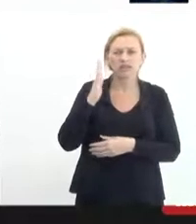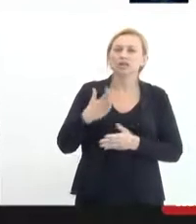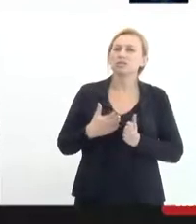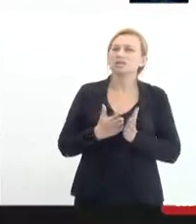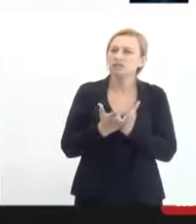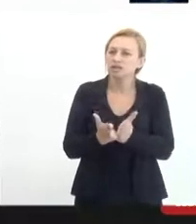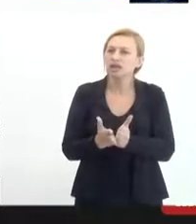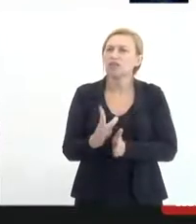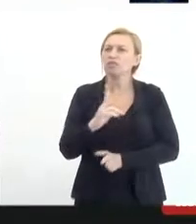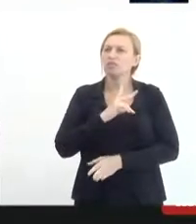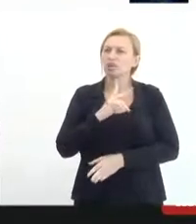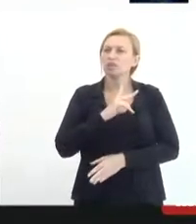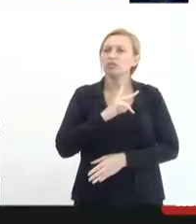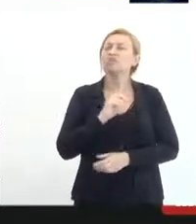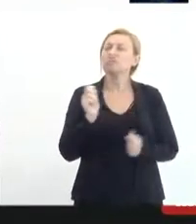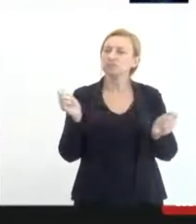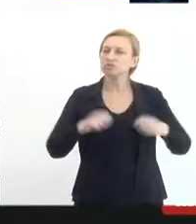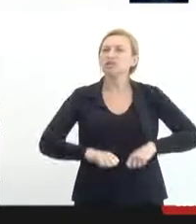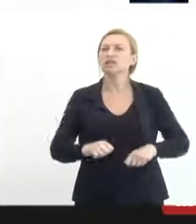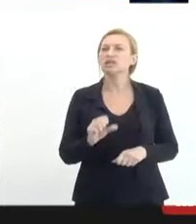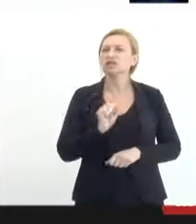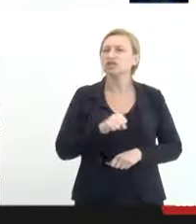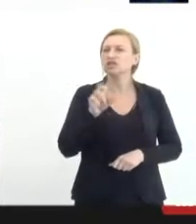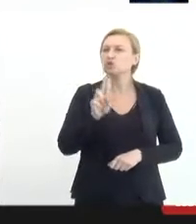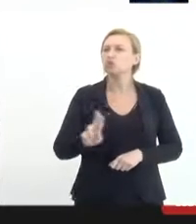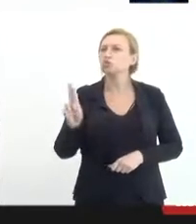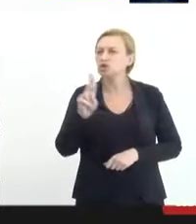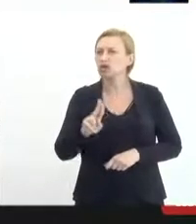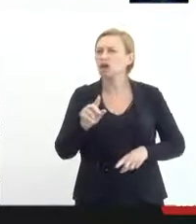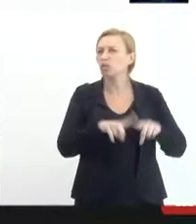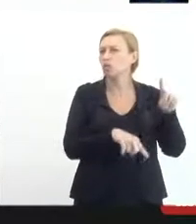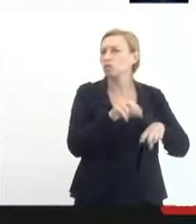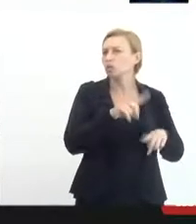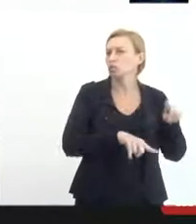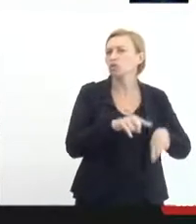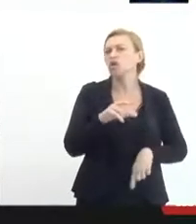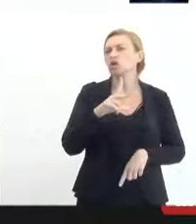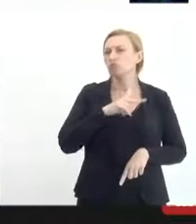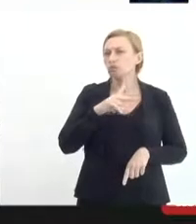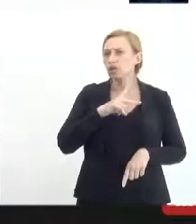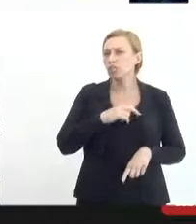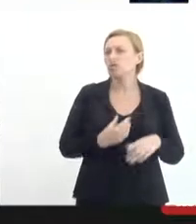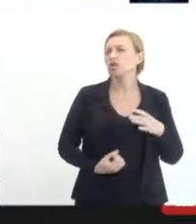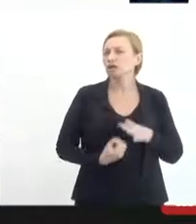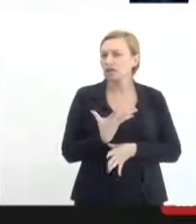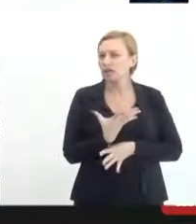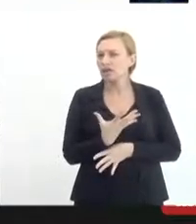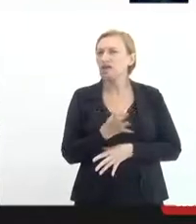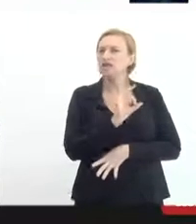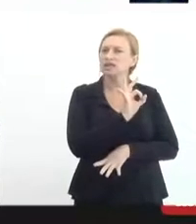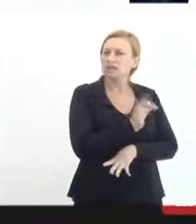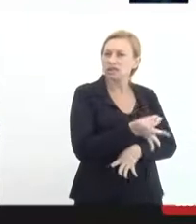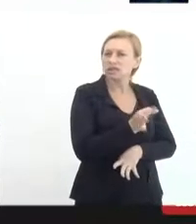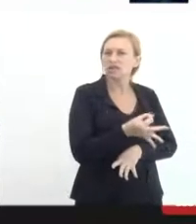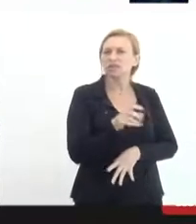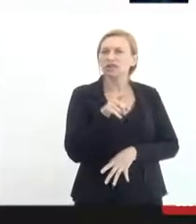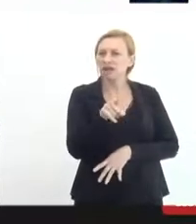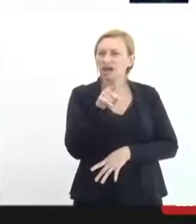ela própria, ela tem a possibilidade de usar um produto que ela própria fabrica, e evidentemente